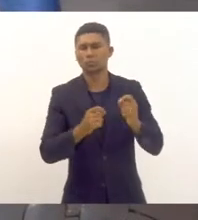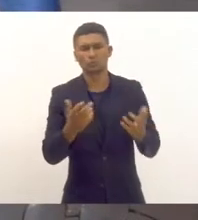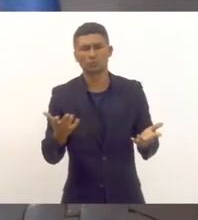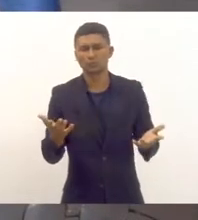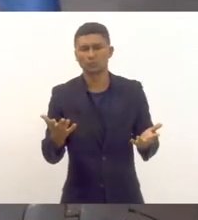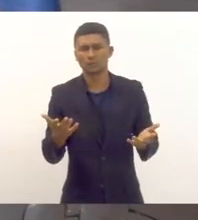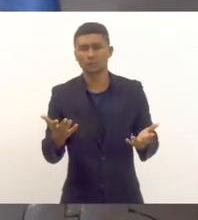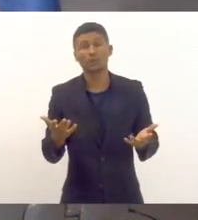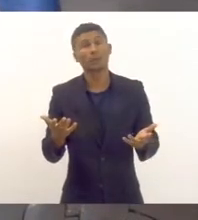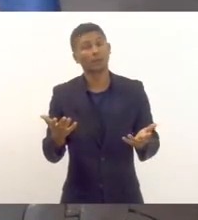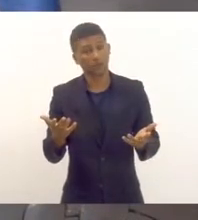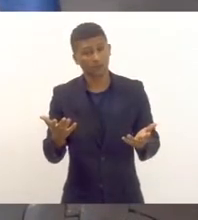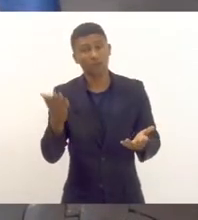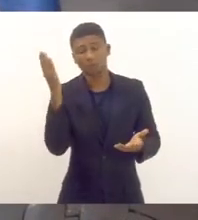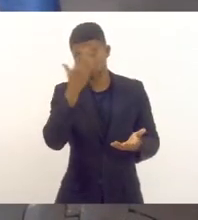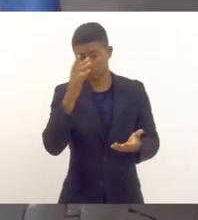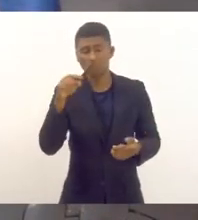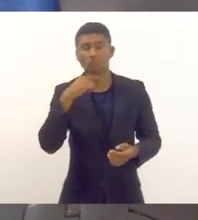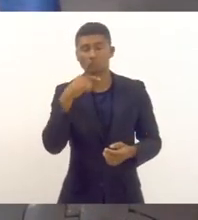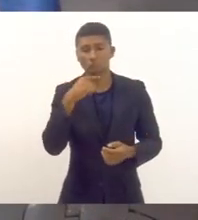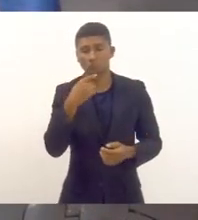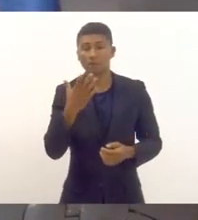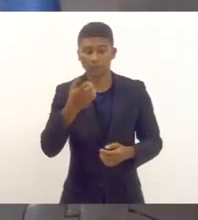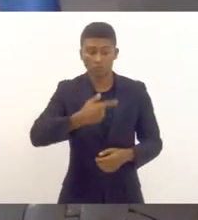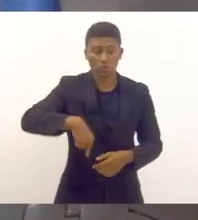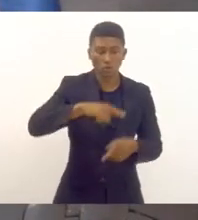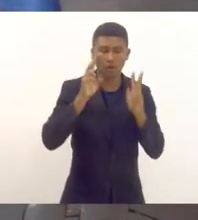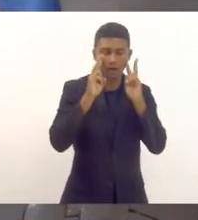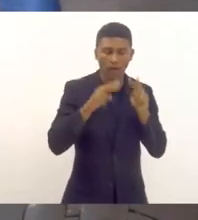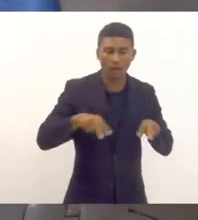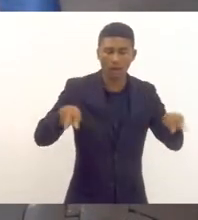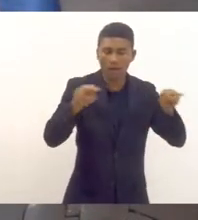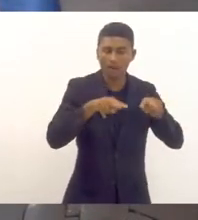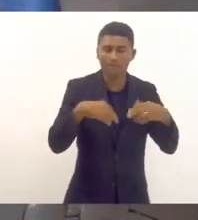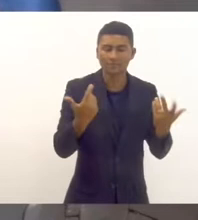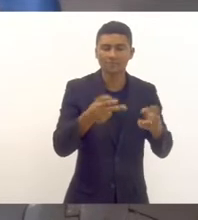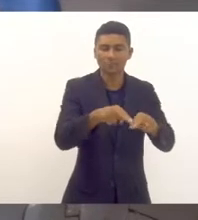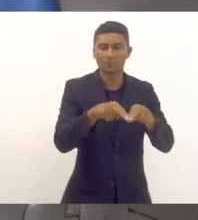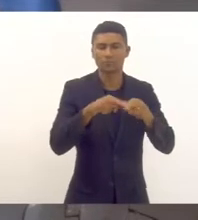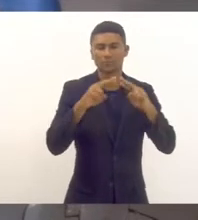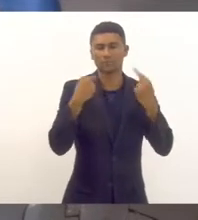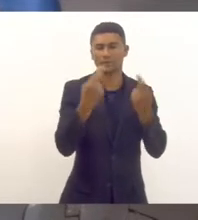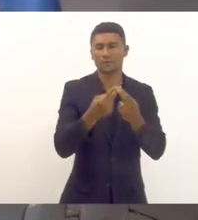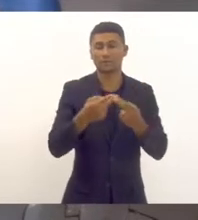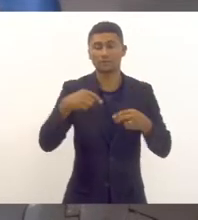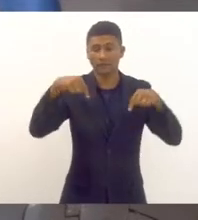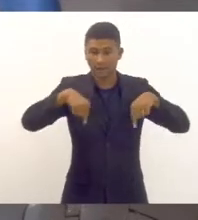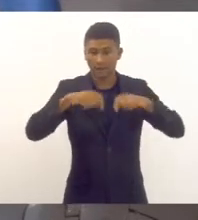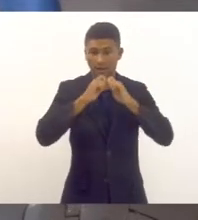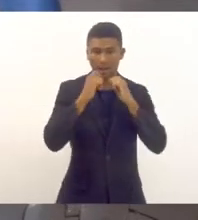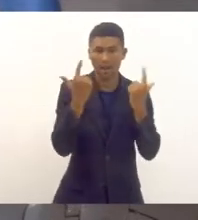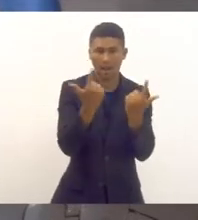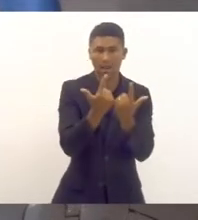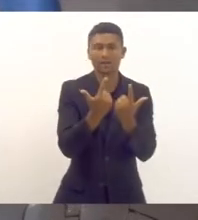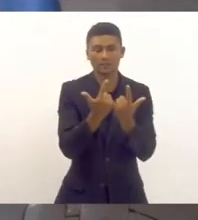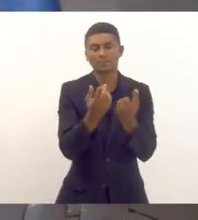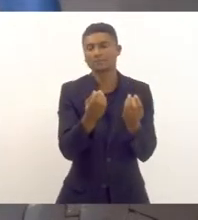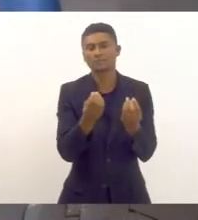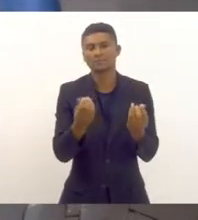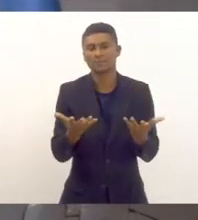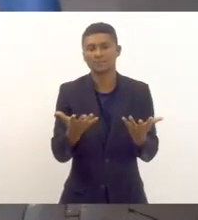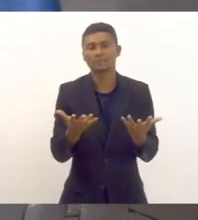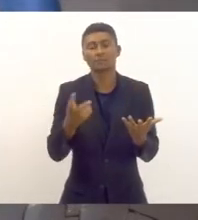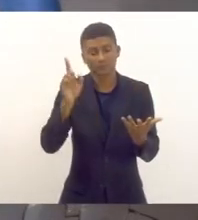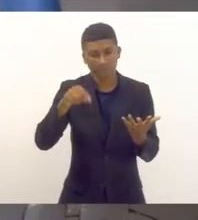que nós aqui... Esse é o motivo dessa reunião, e é por isso que a Alerj está aqui hoje, realizando essa audiência pública, justamente para levar